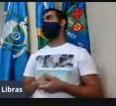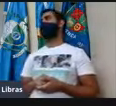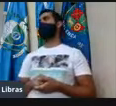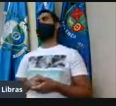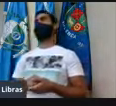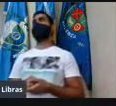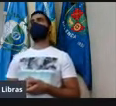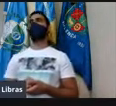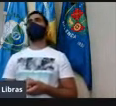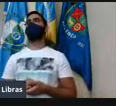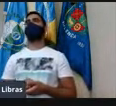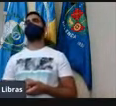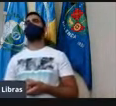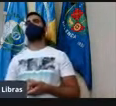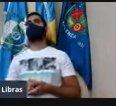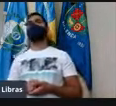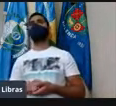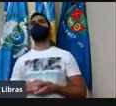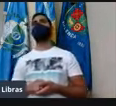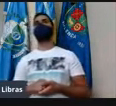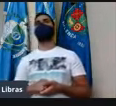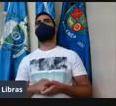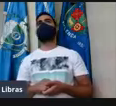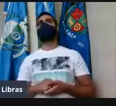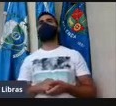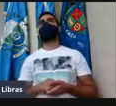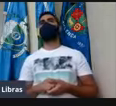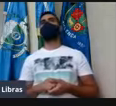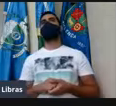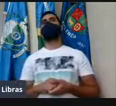Os valores estão sendo pagos